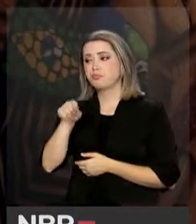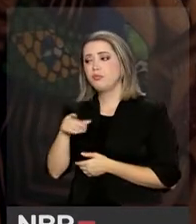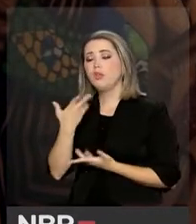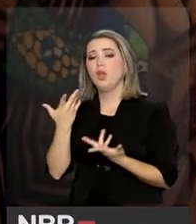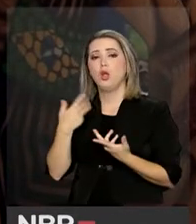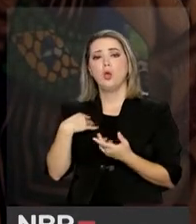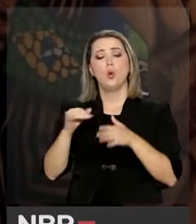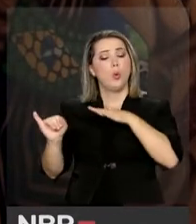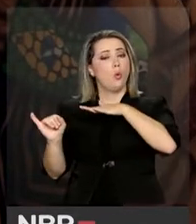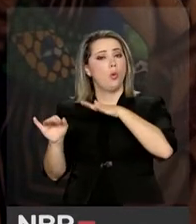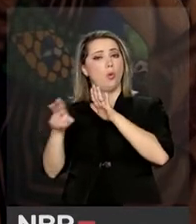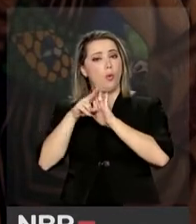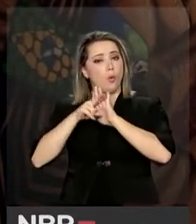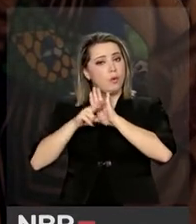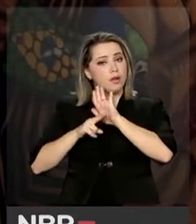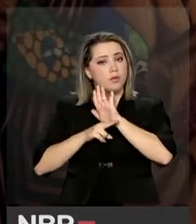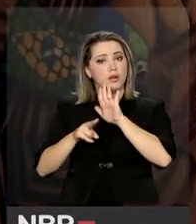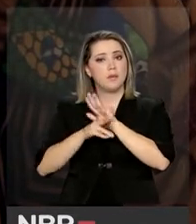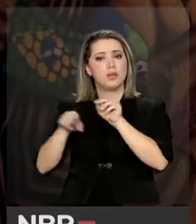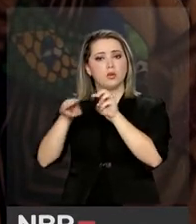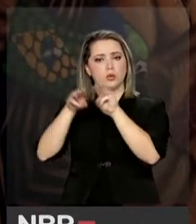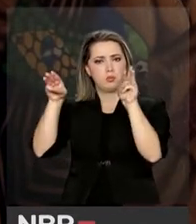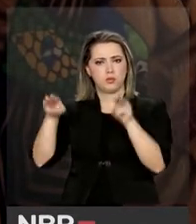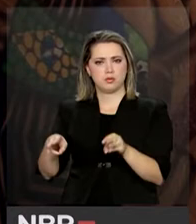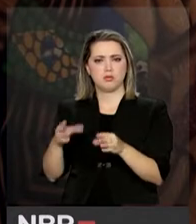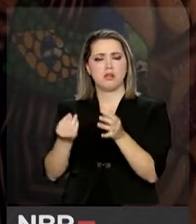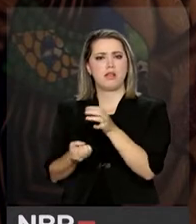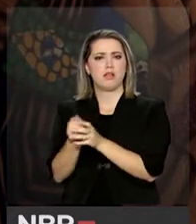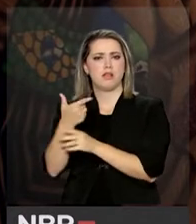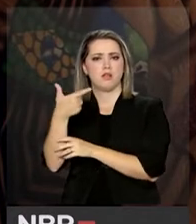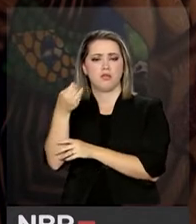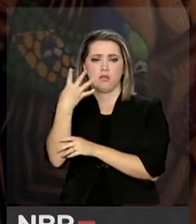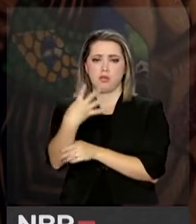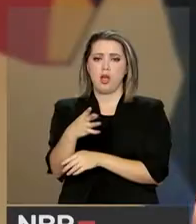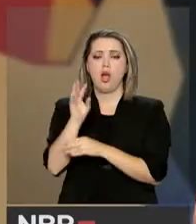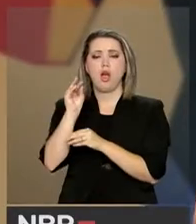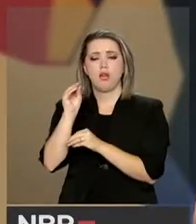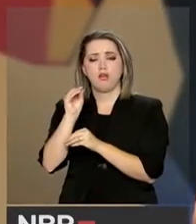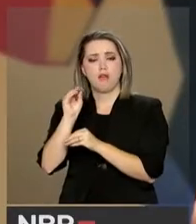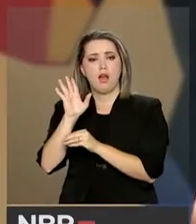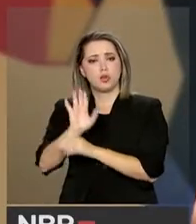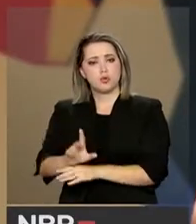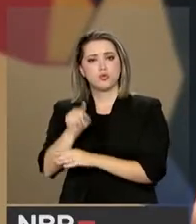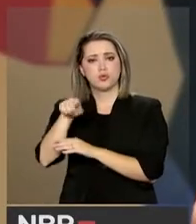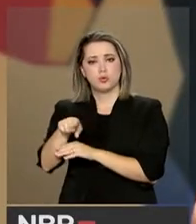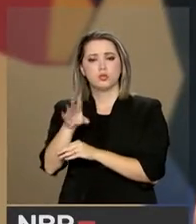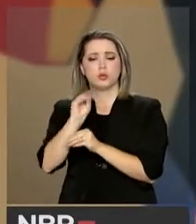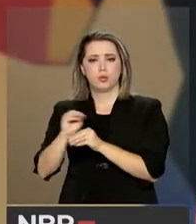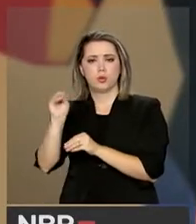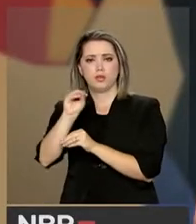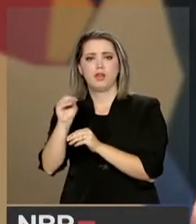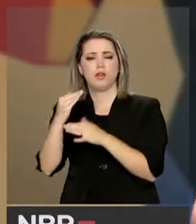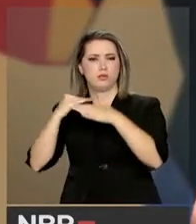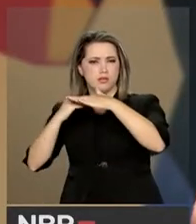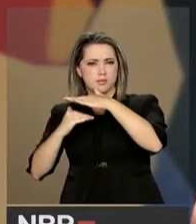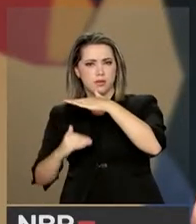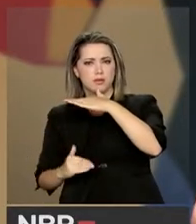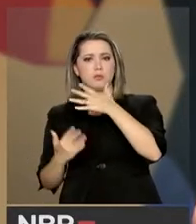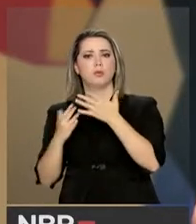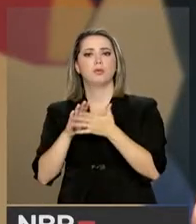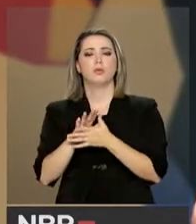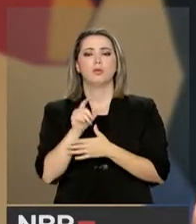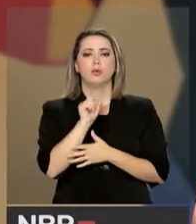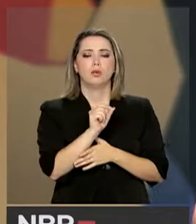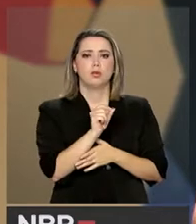Museus, regulamentado em 2014, ajuda na preservação desse patrimônio? Com certeza, Ana. O Estatuto ele estabelece